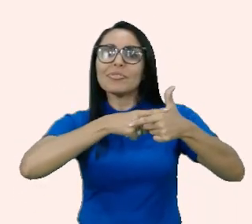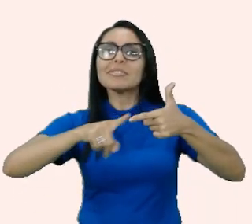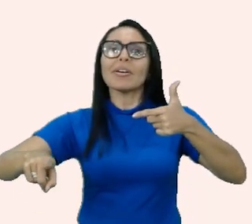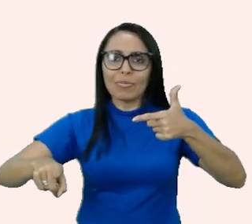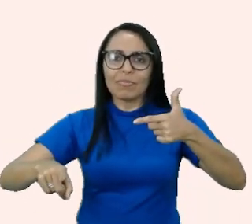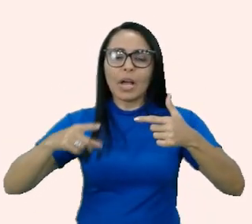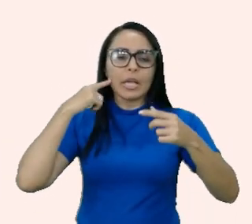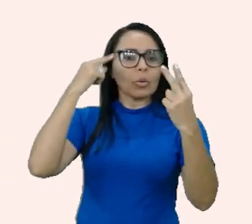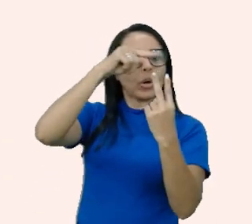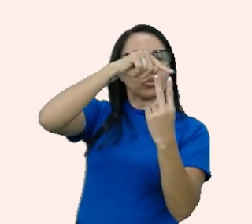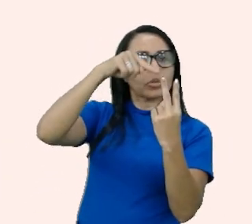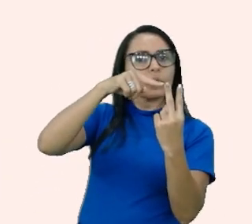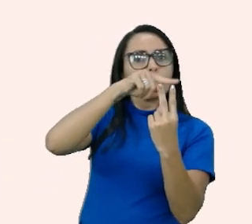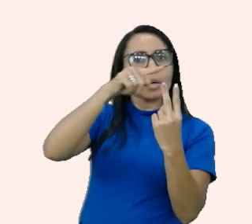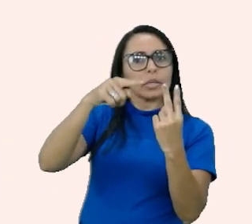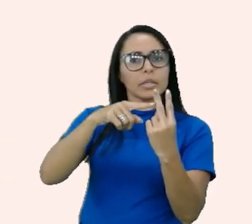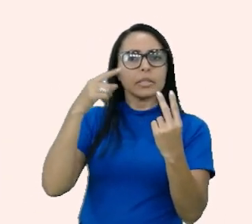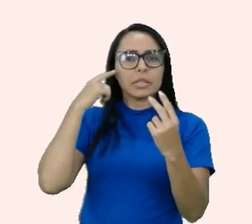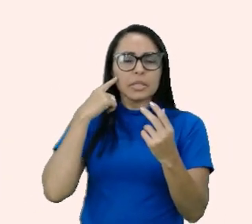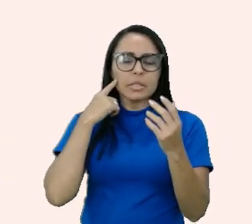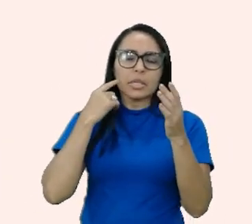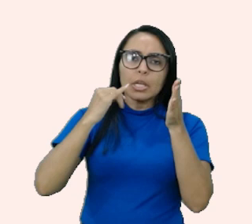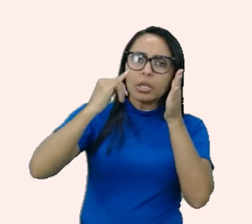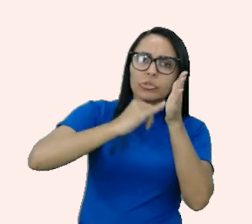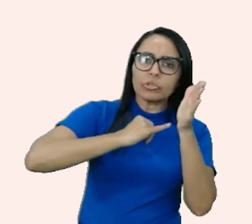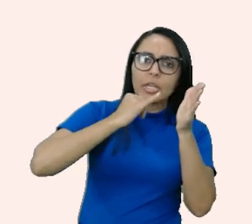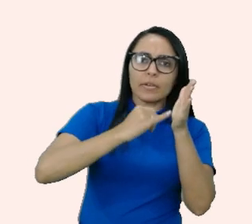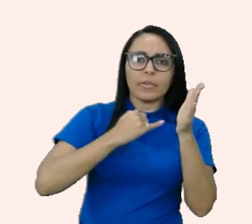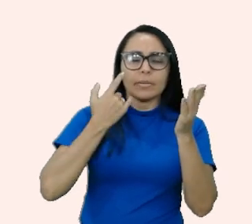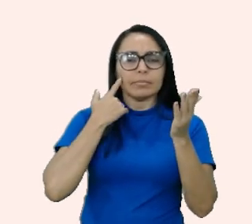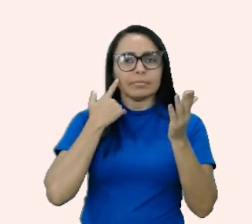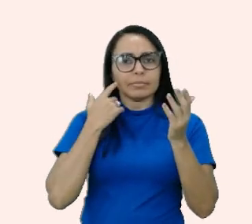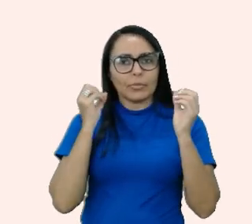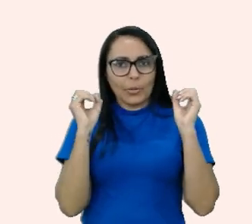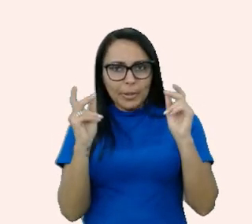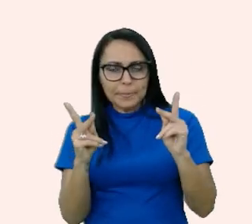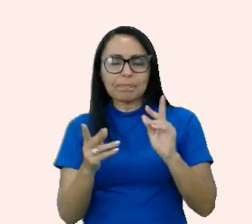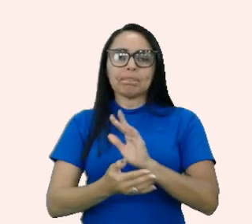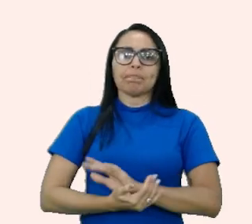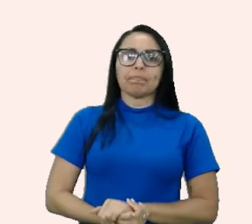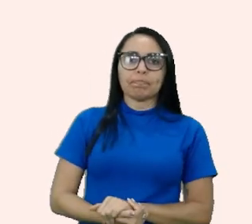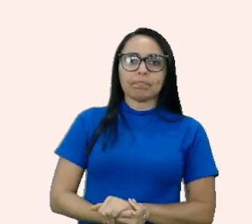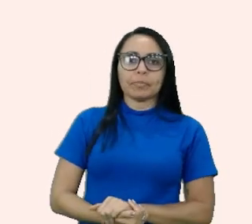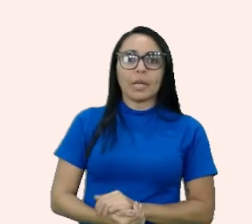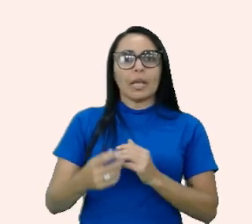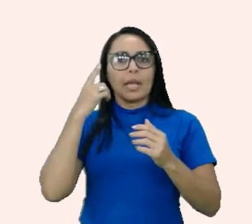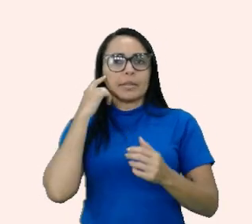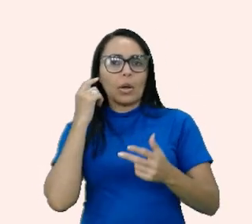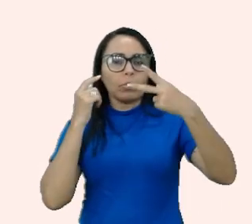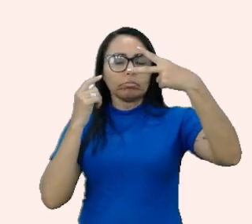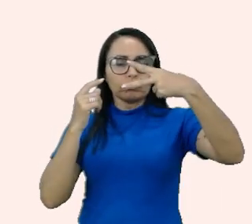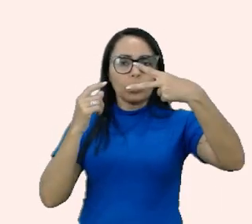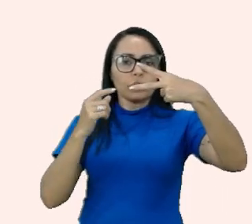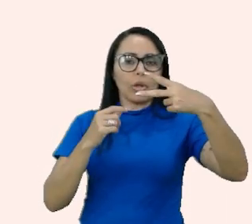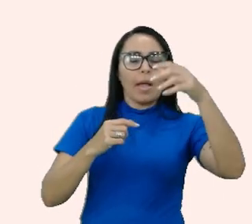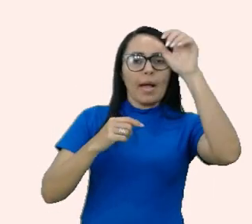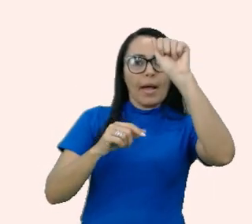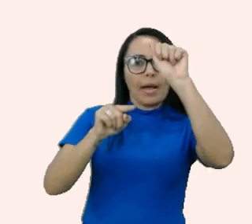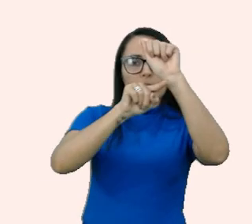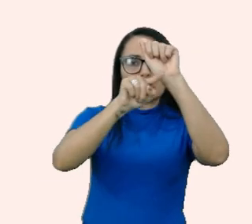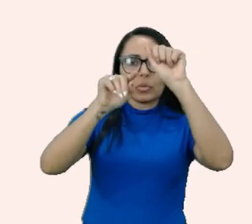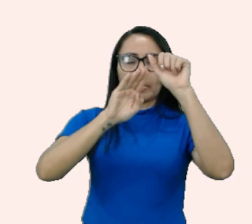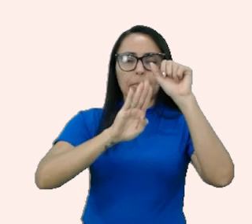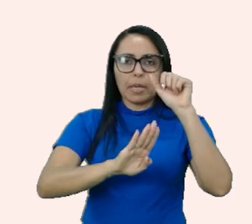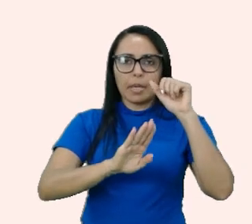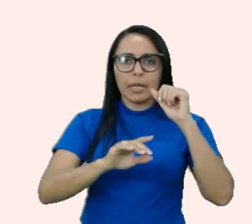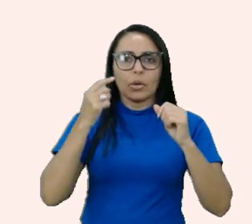as duas formas de se escrever uma razão. A sobre B ou A, dois pontinhos,